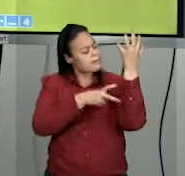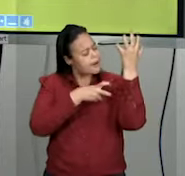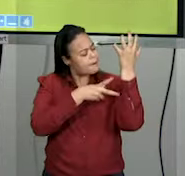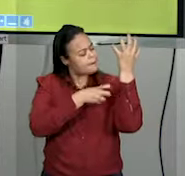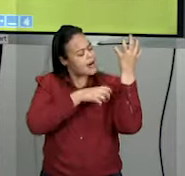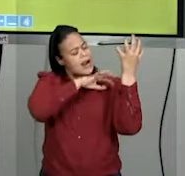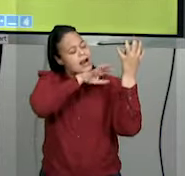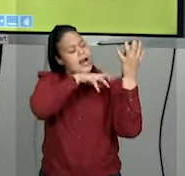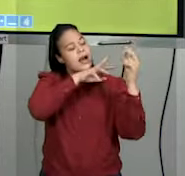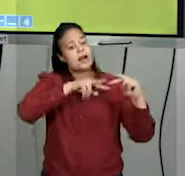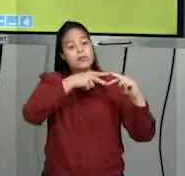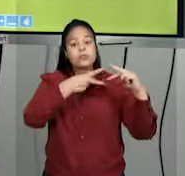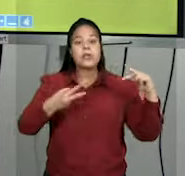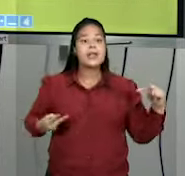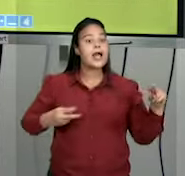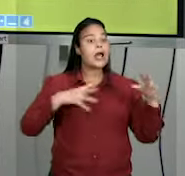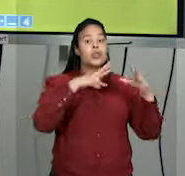o DNA,